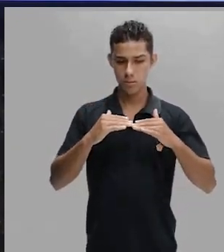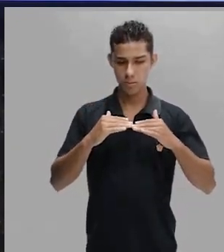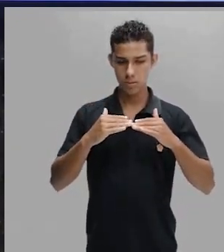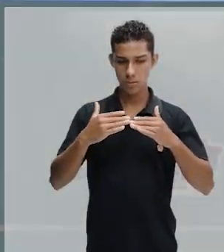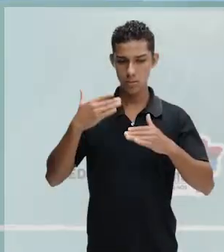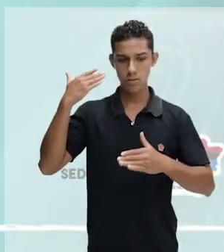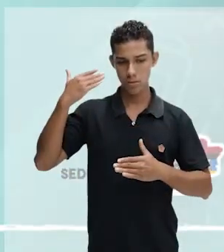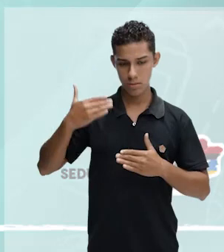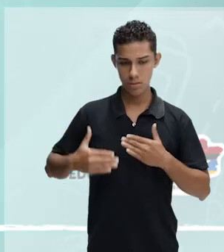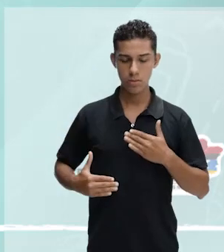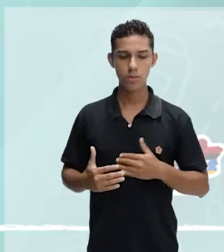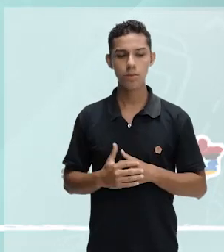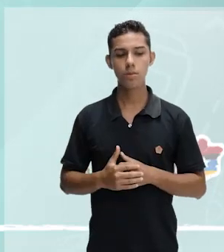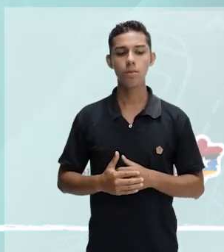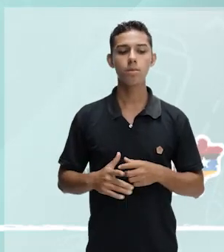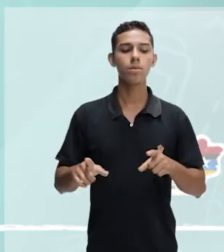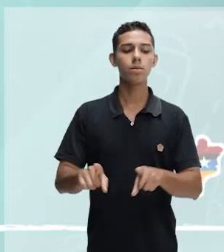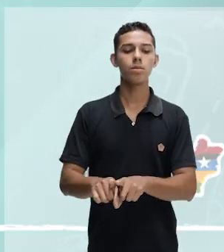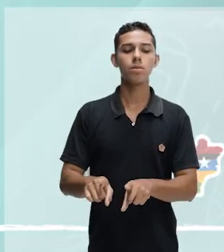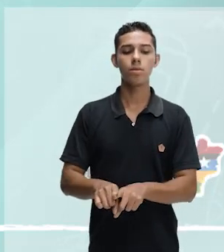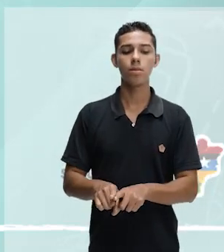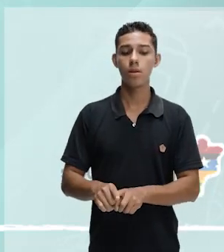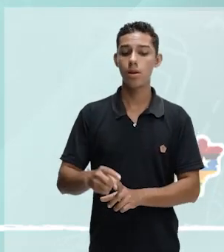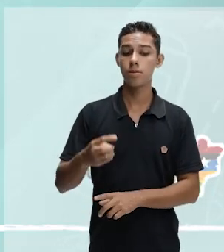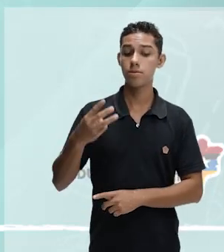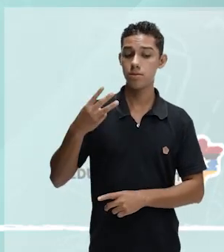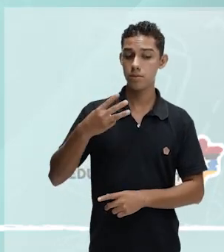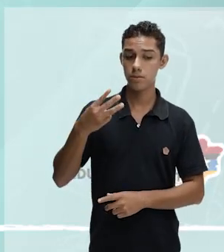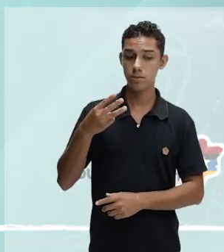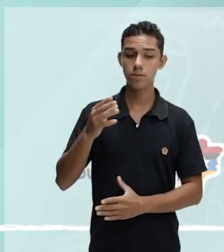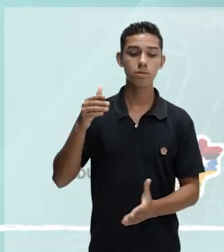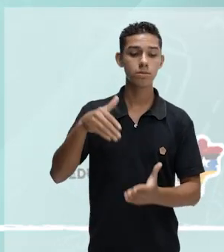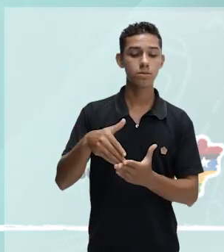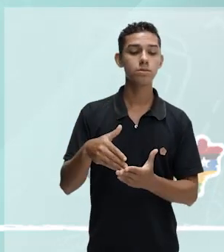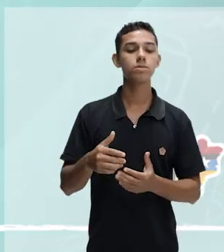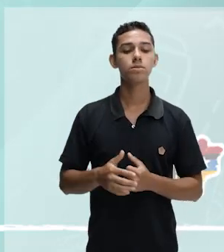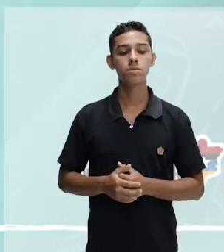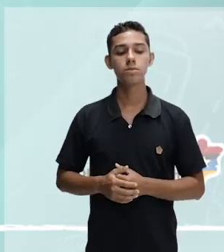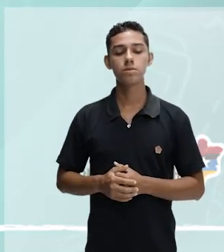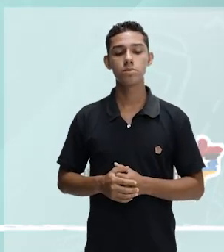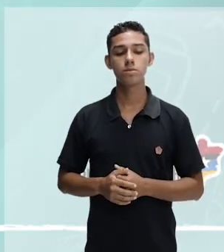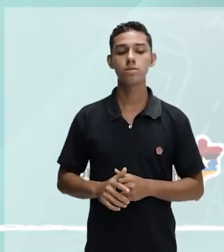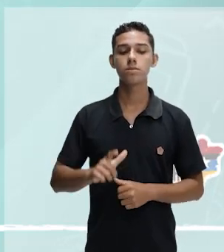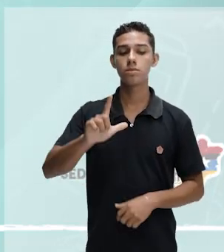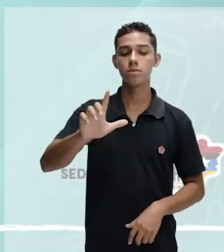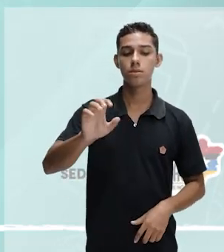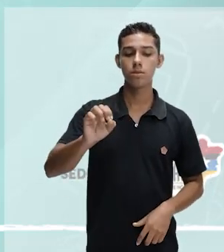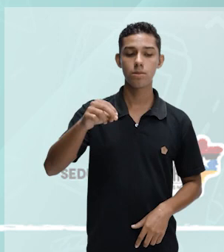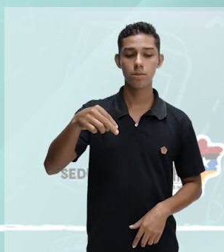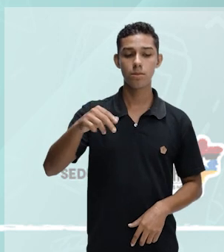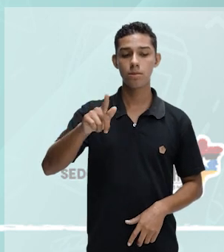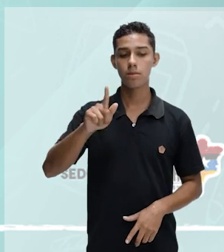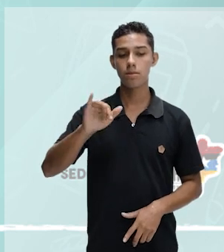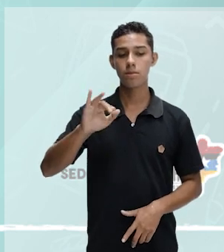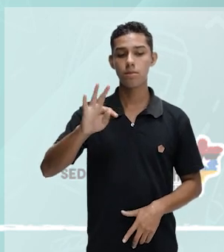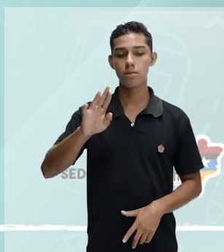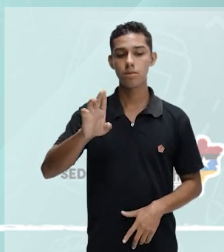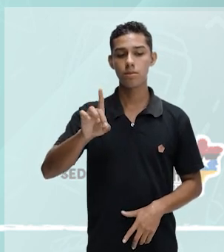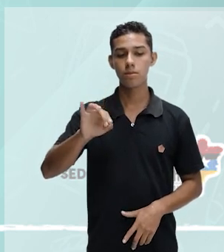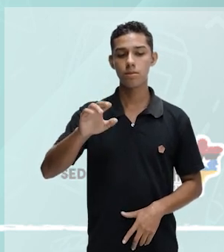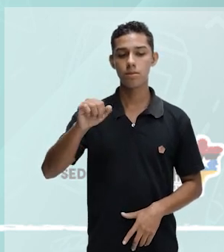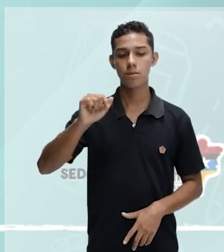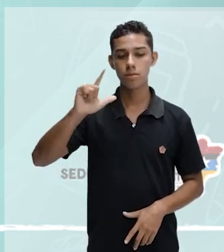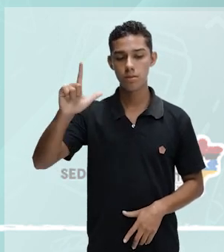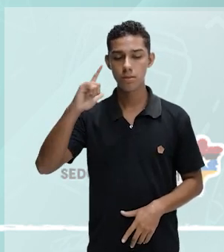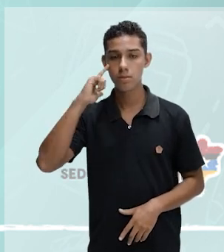plano. Nós temos aqui um terceiro e último eixo, que é o eixo longitudinal. Esse eixo